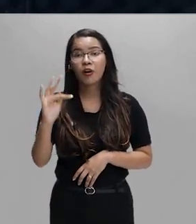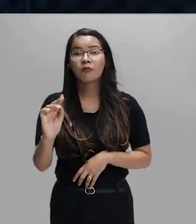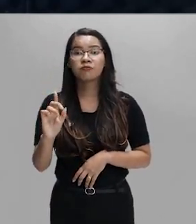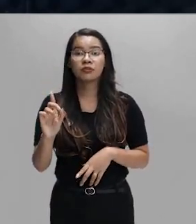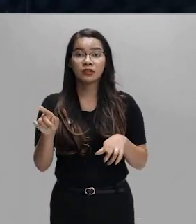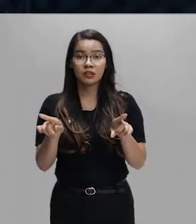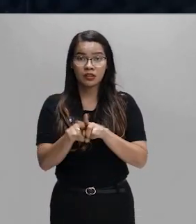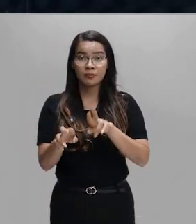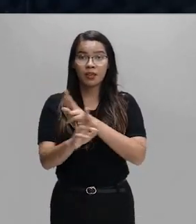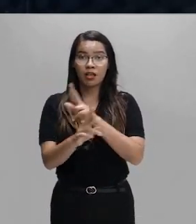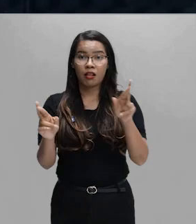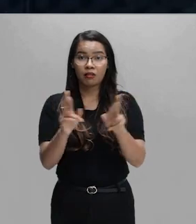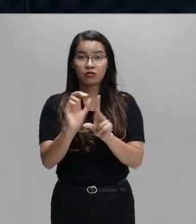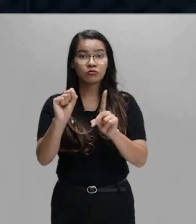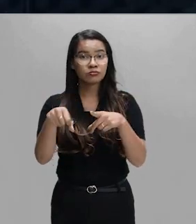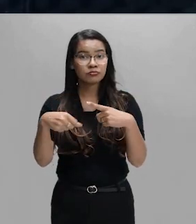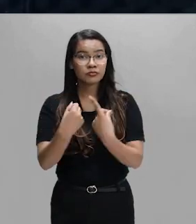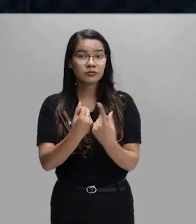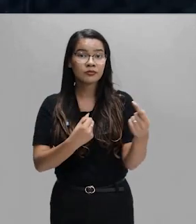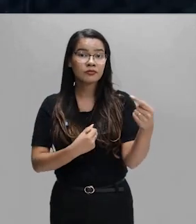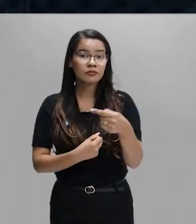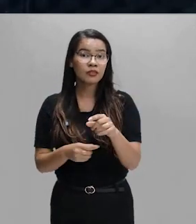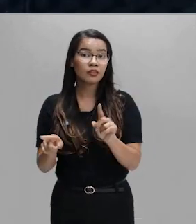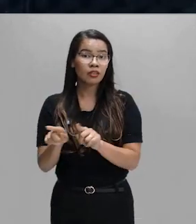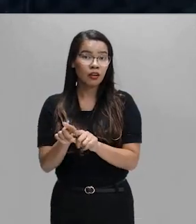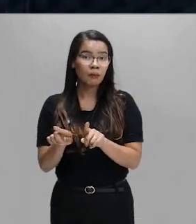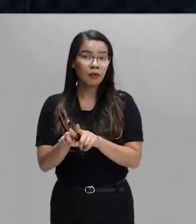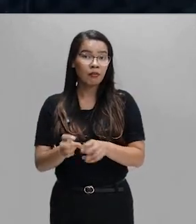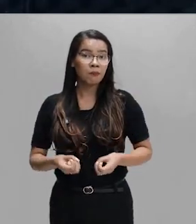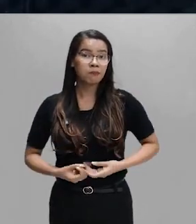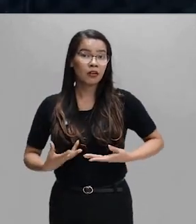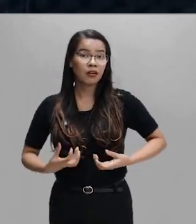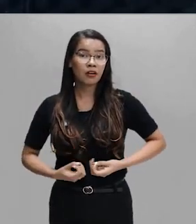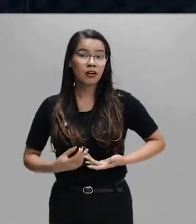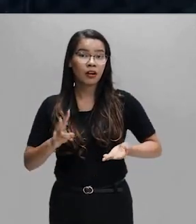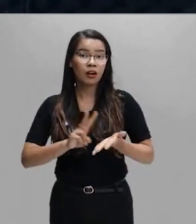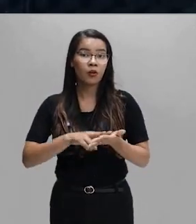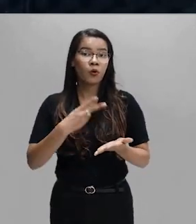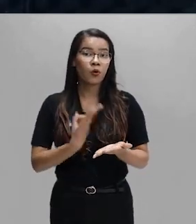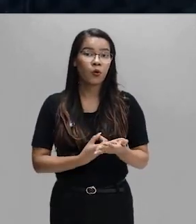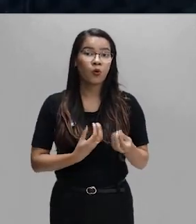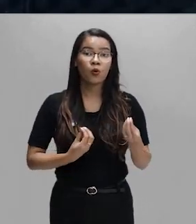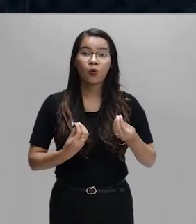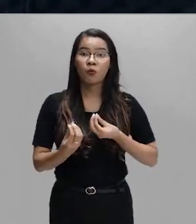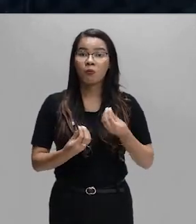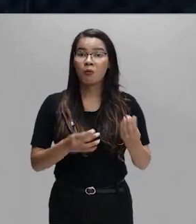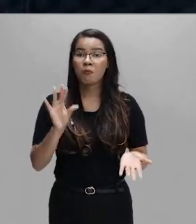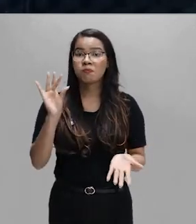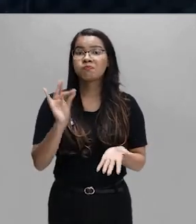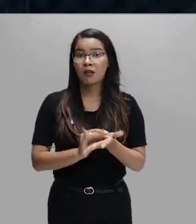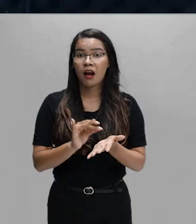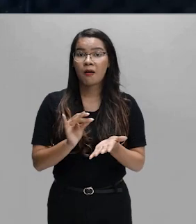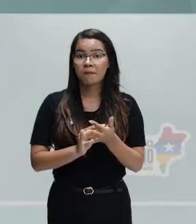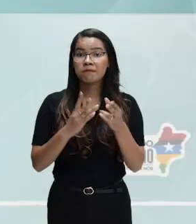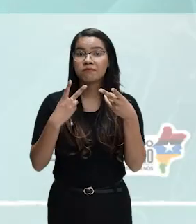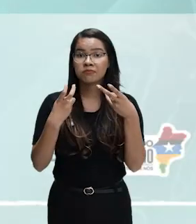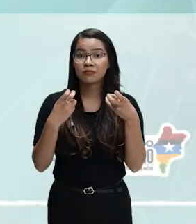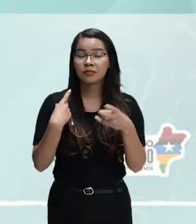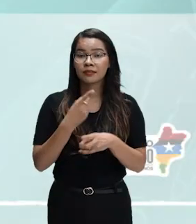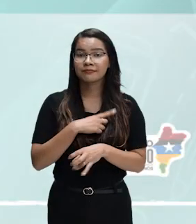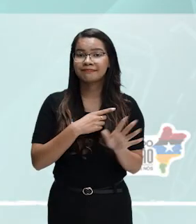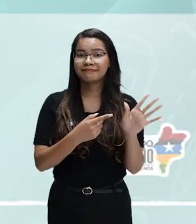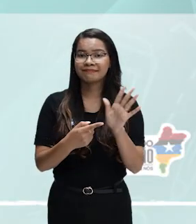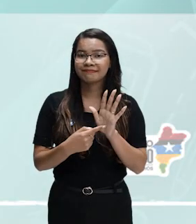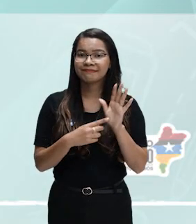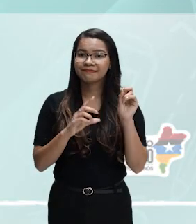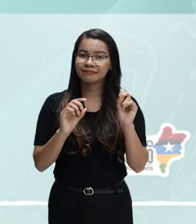nas relações sociais, isso também se reproduz e se traduz como uma realidade perceptível para nós.